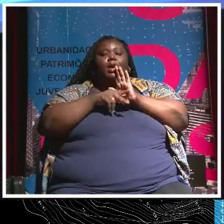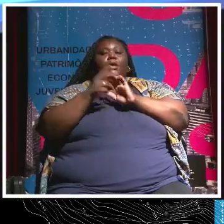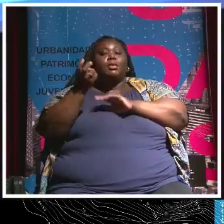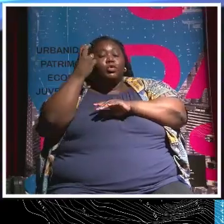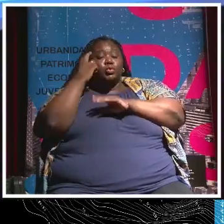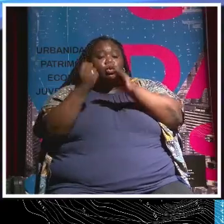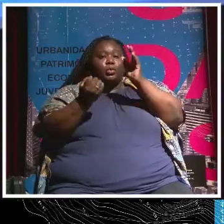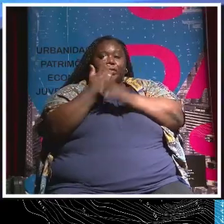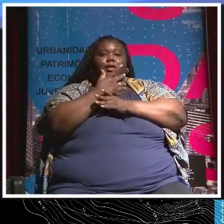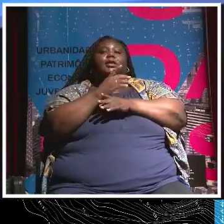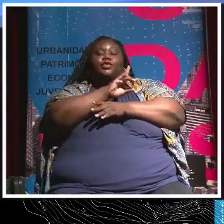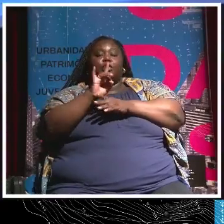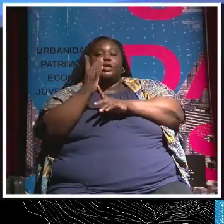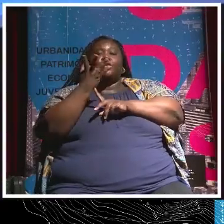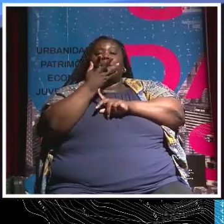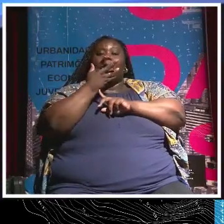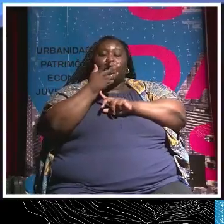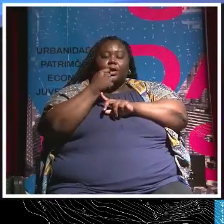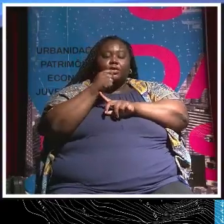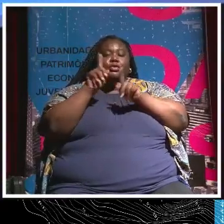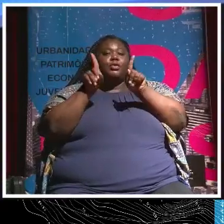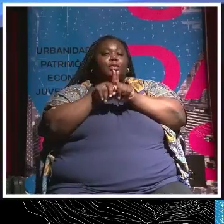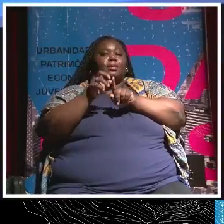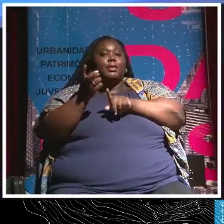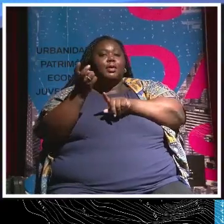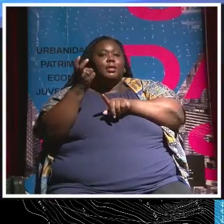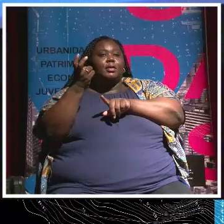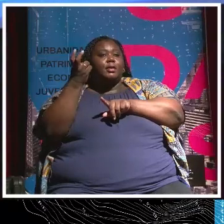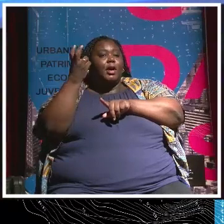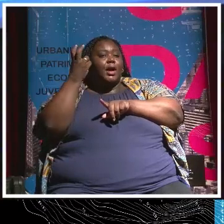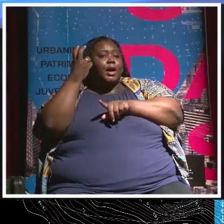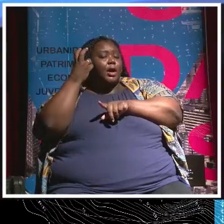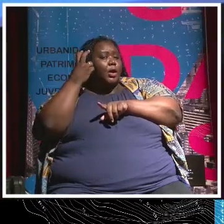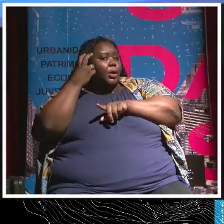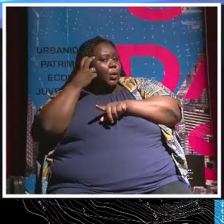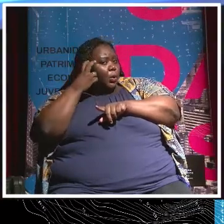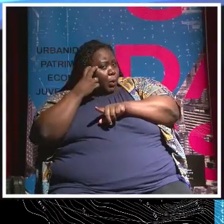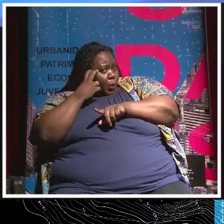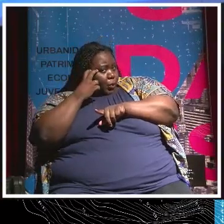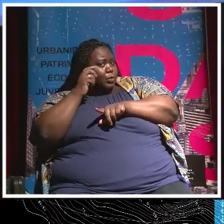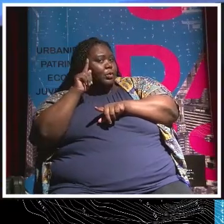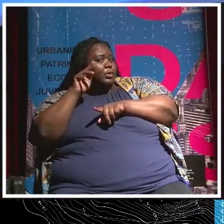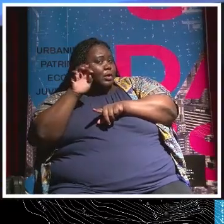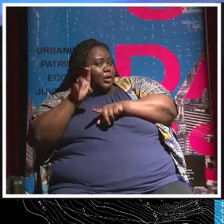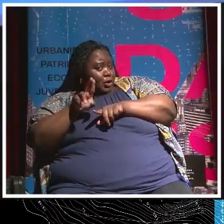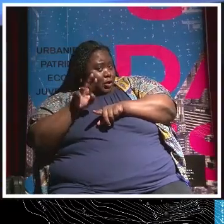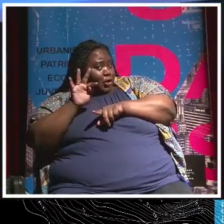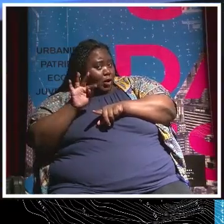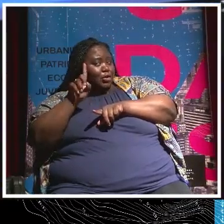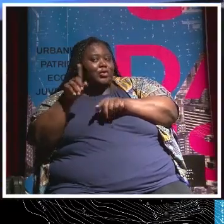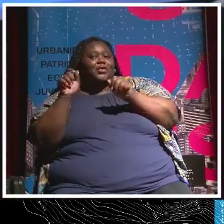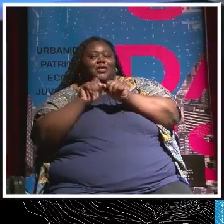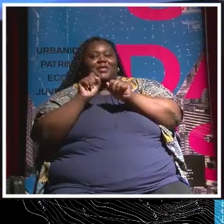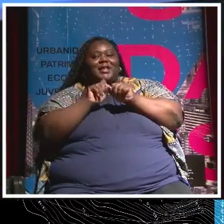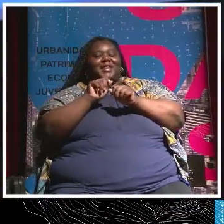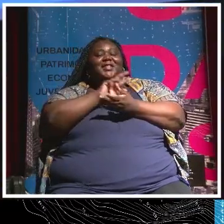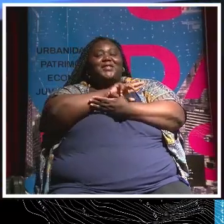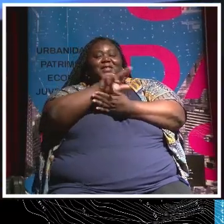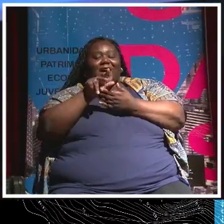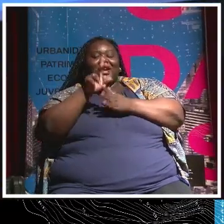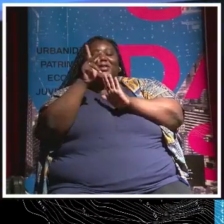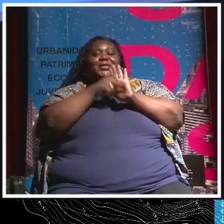diretor artístico da Culturgest, dirigiu vários programas na Fundação